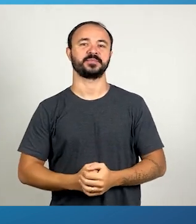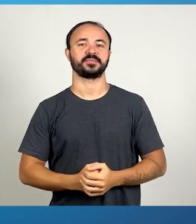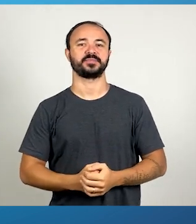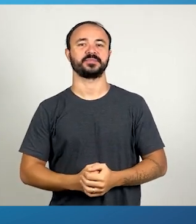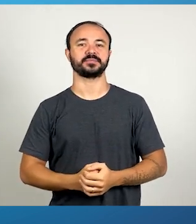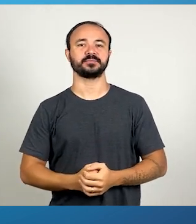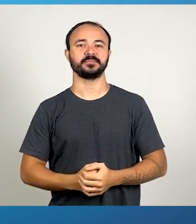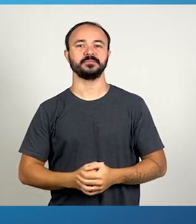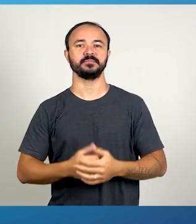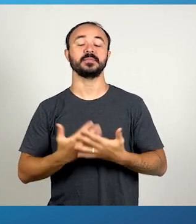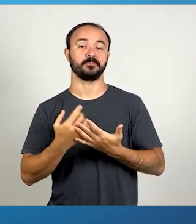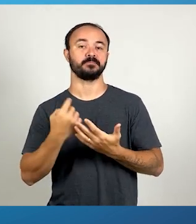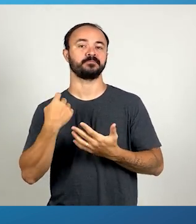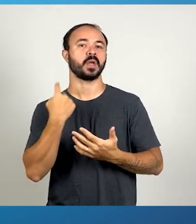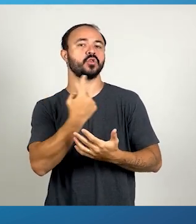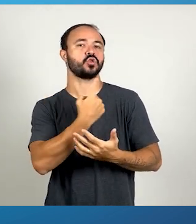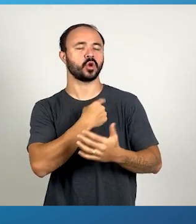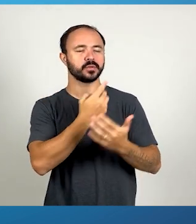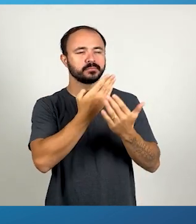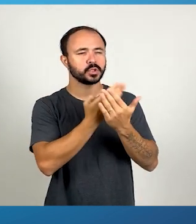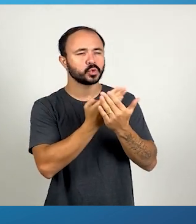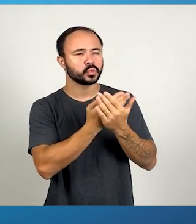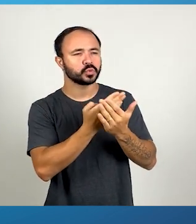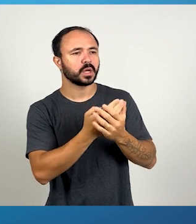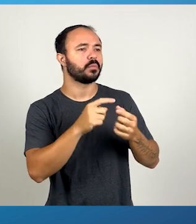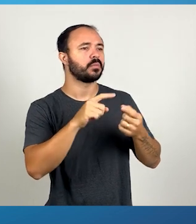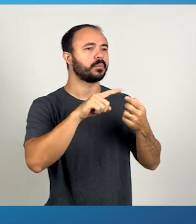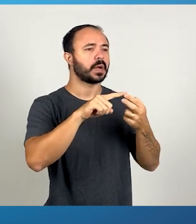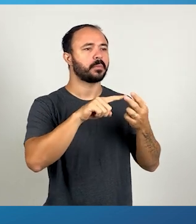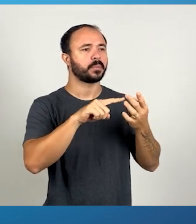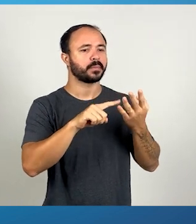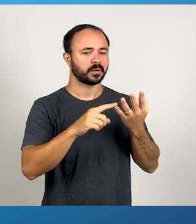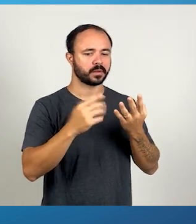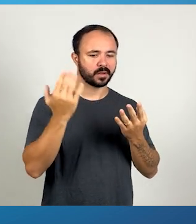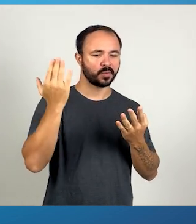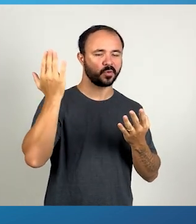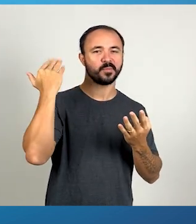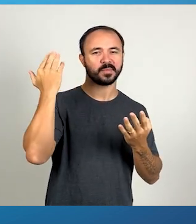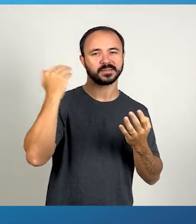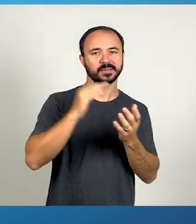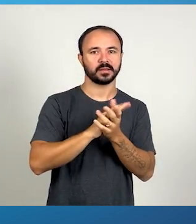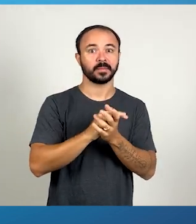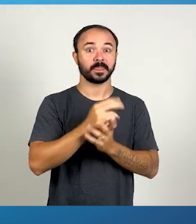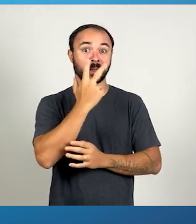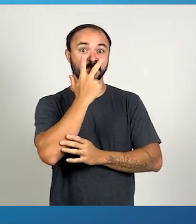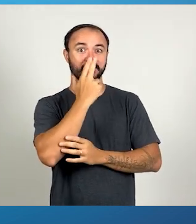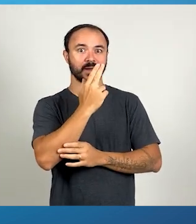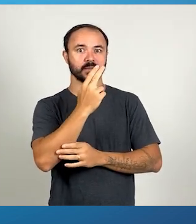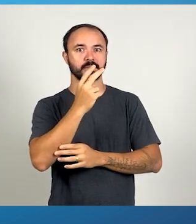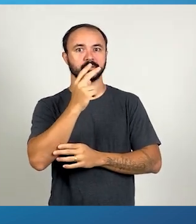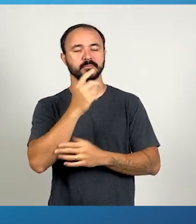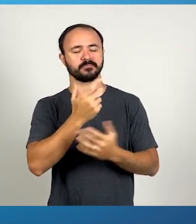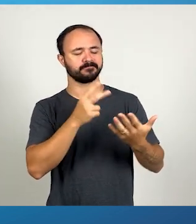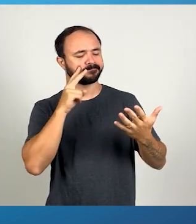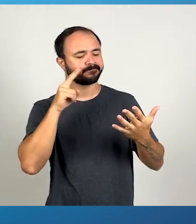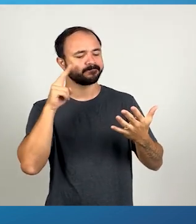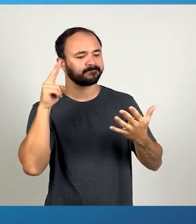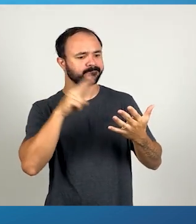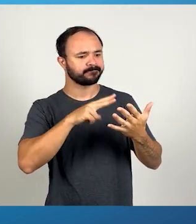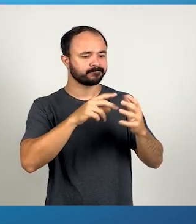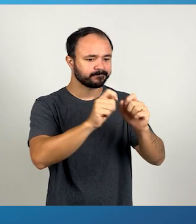Quando estudamos fontes históricas, estamos dando uma espiadinha no que